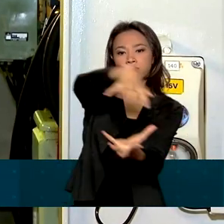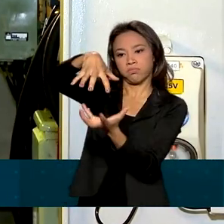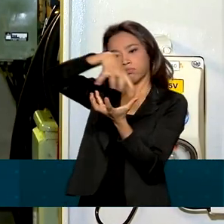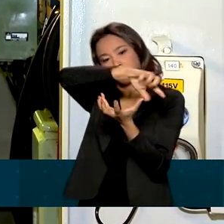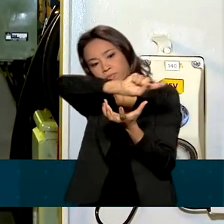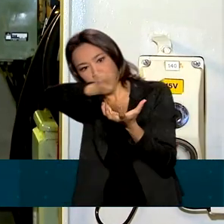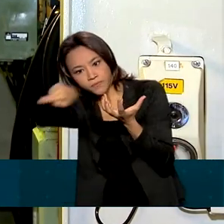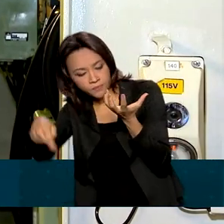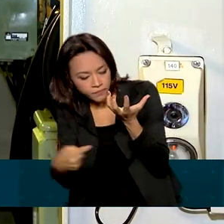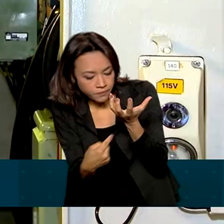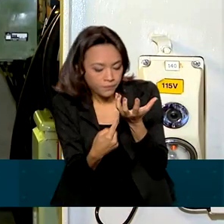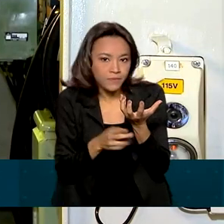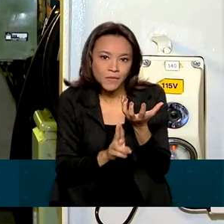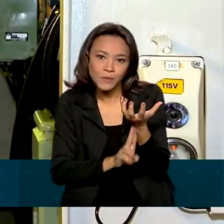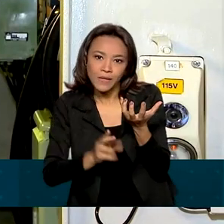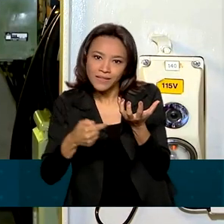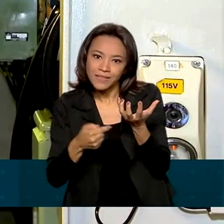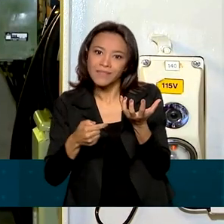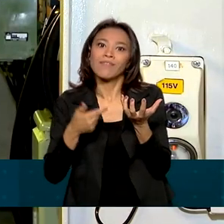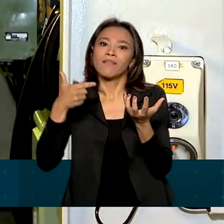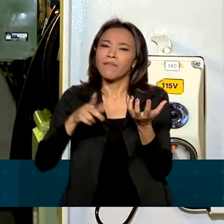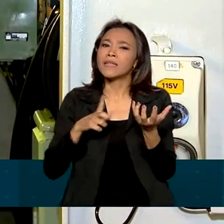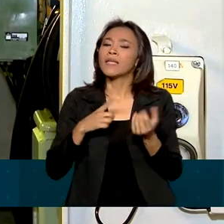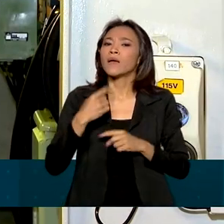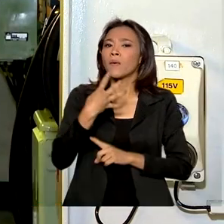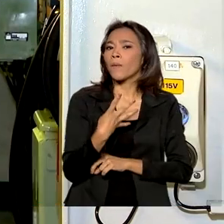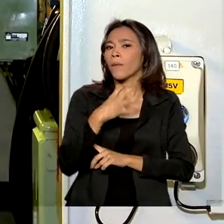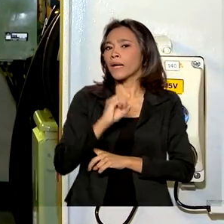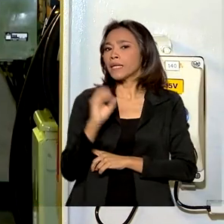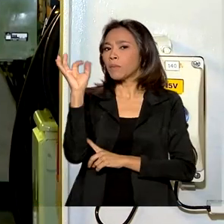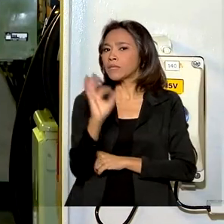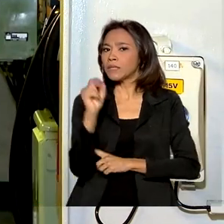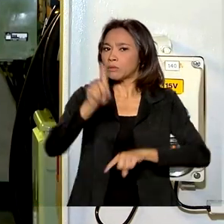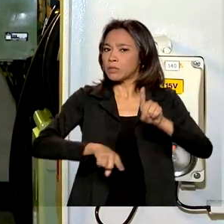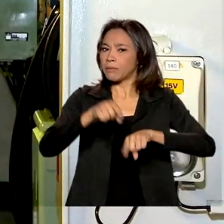em 4 anos. Vai contar com pelo menos 40% de equipamentos nacionais.